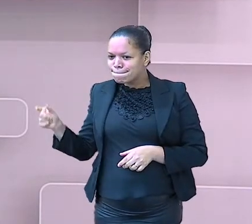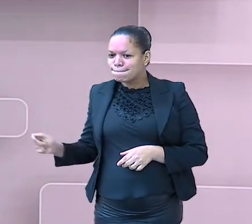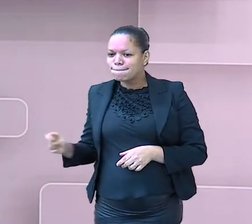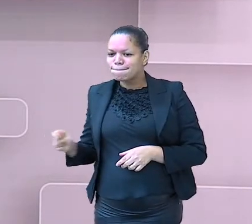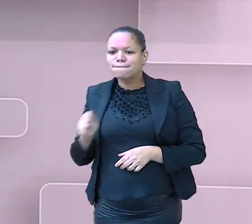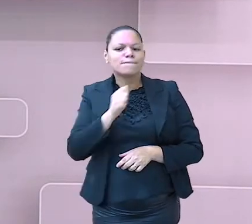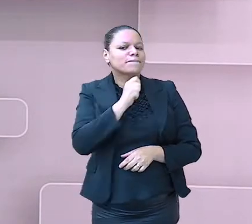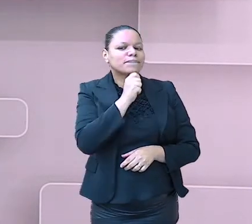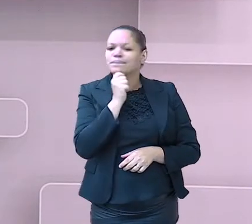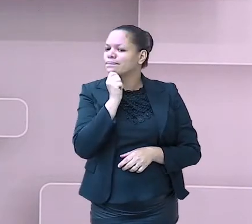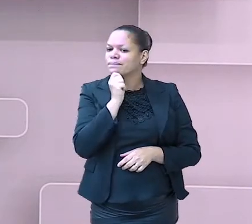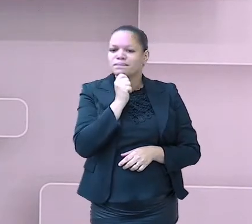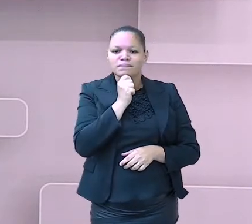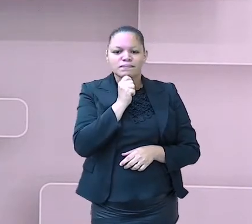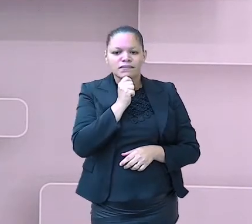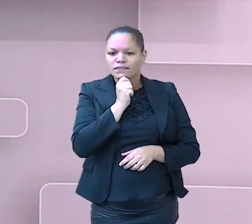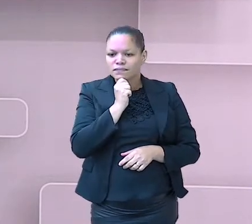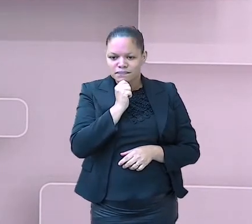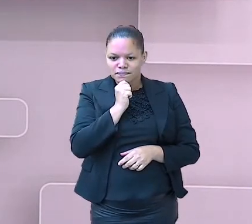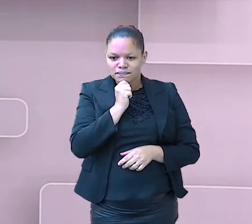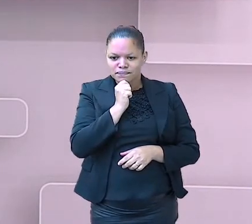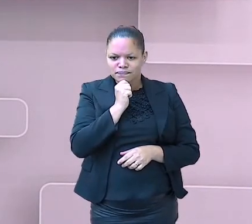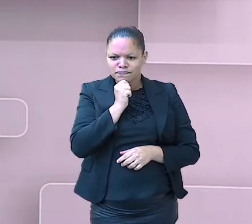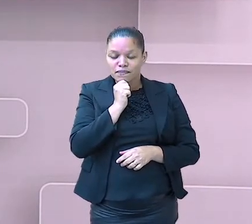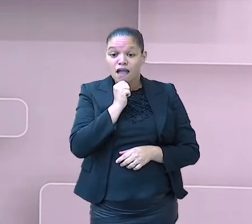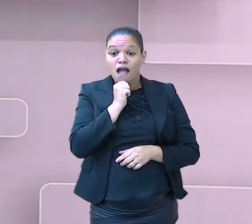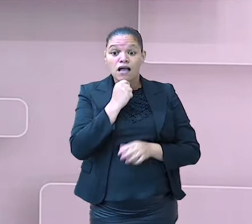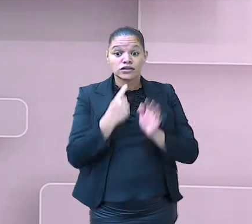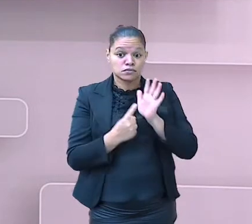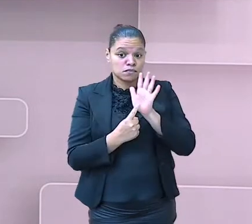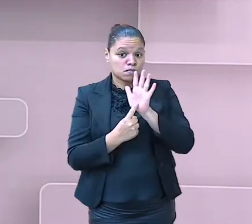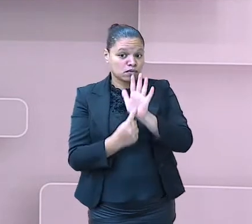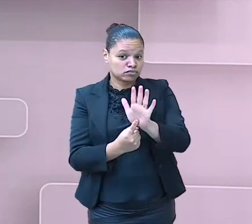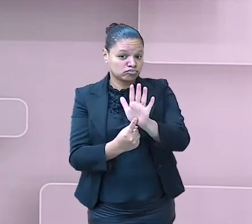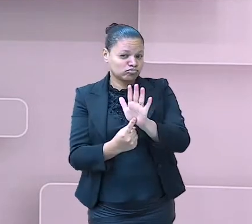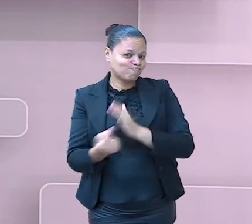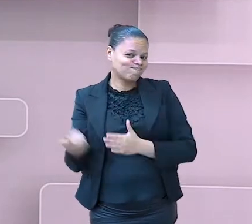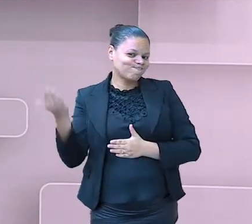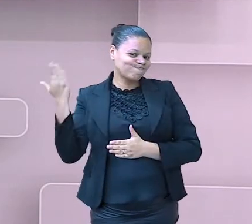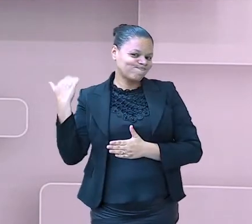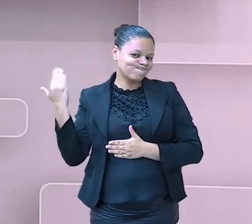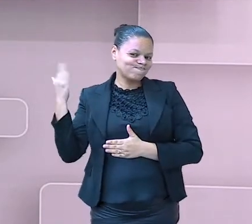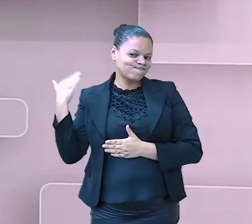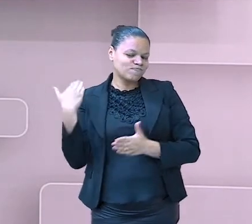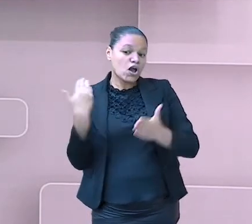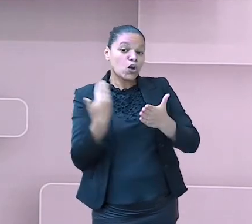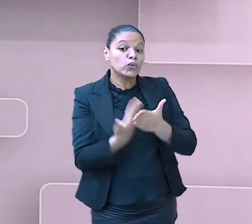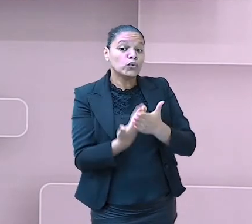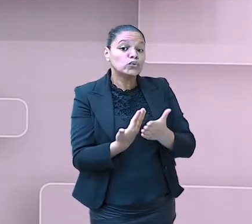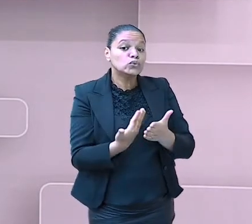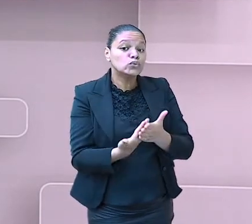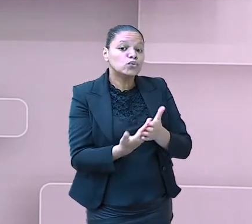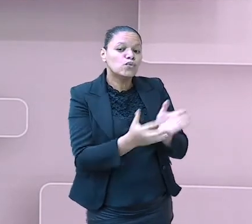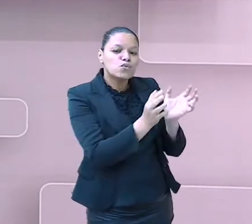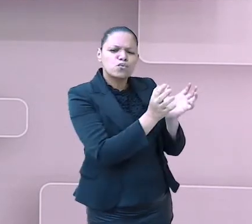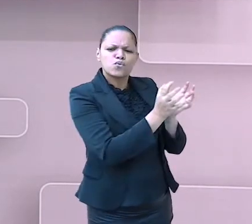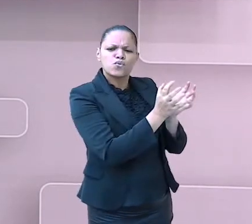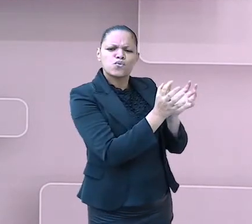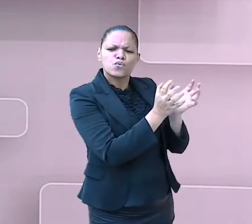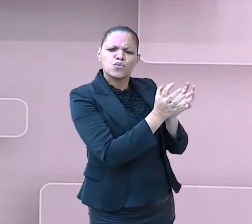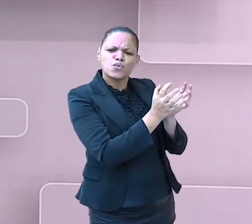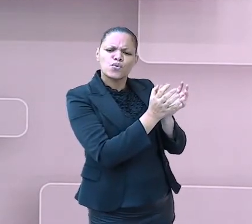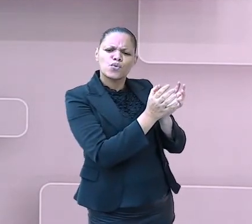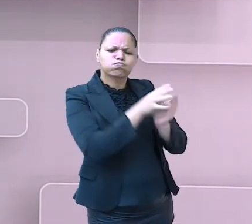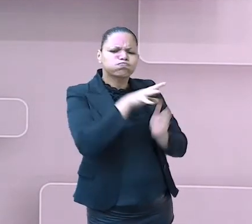Então, nós estamos vindo de um estudo sobre classificação de animais. Primeiramente,